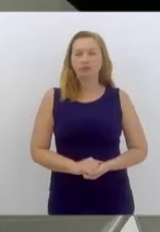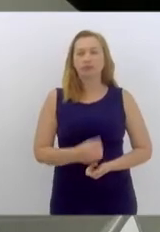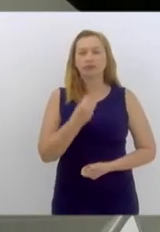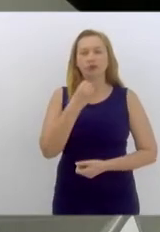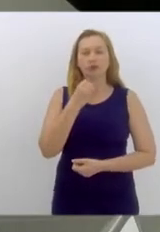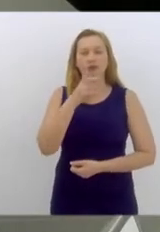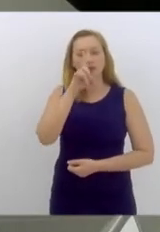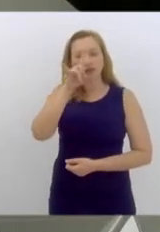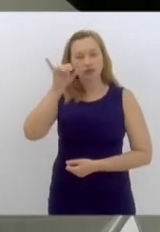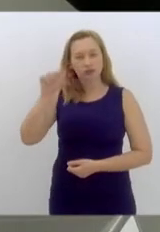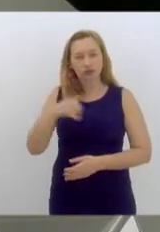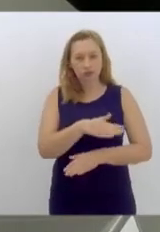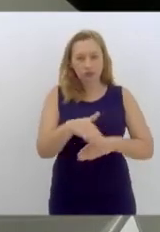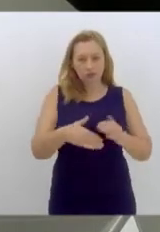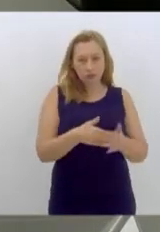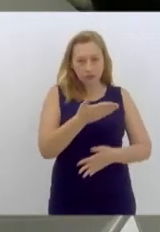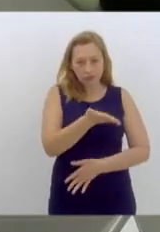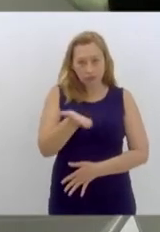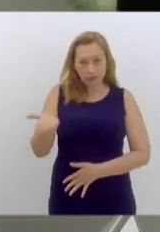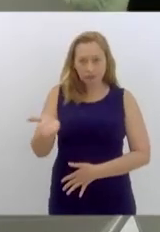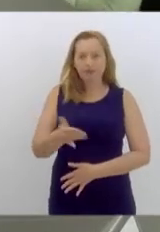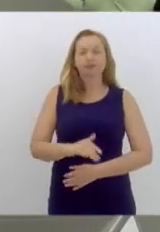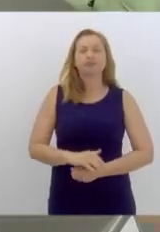Bom dia a todas e todos.